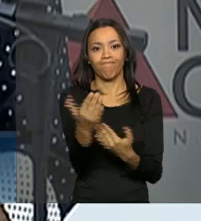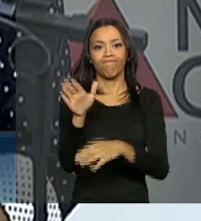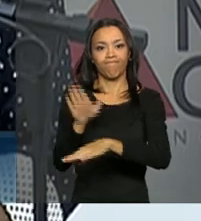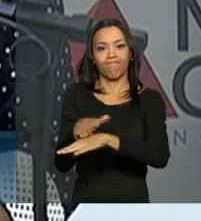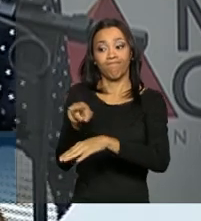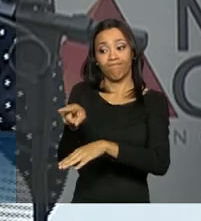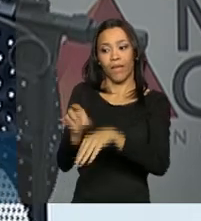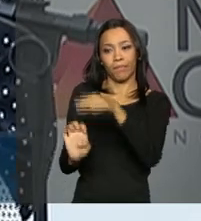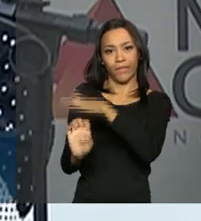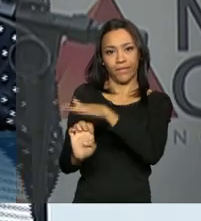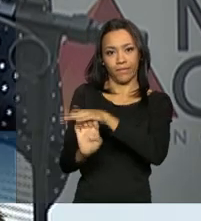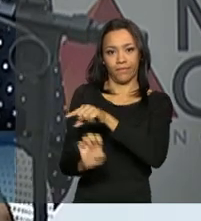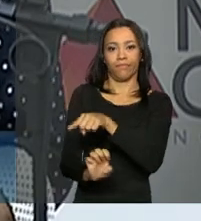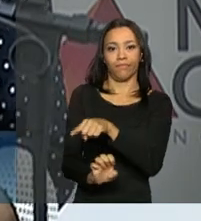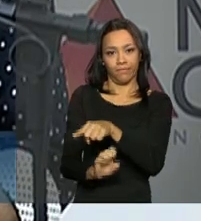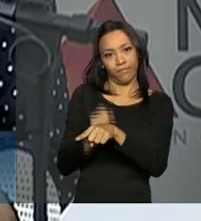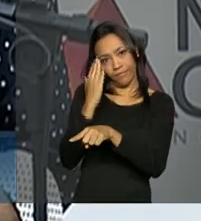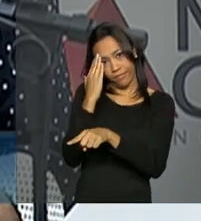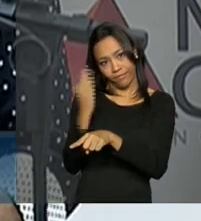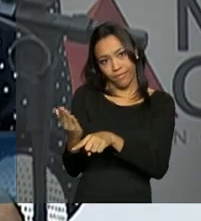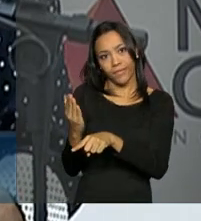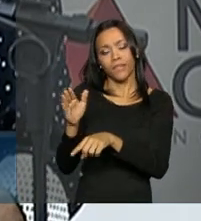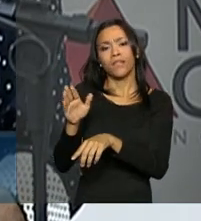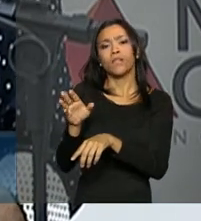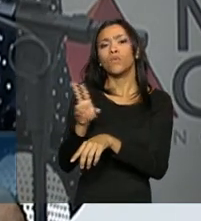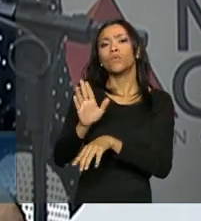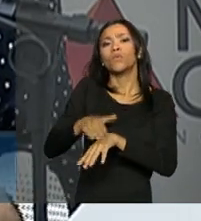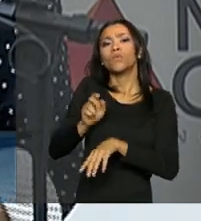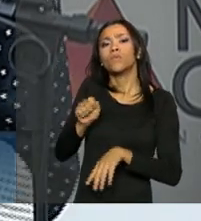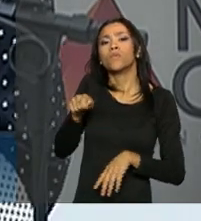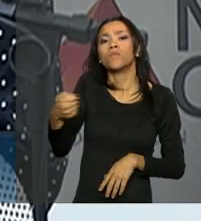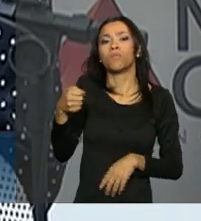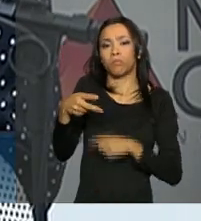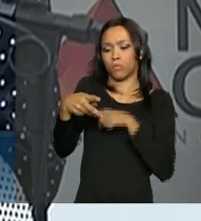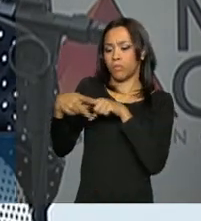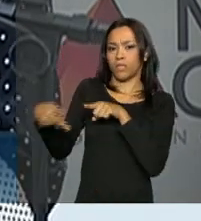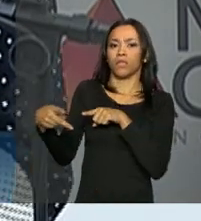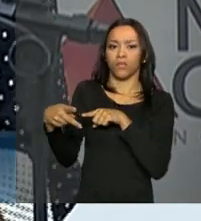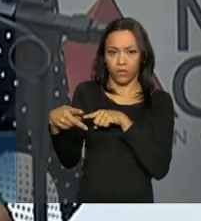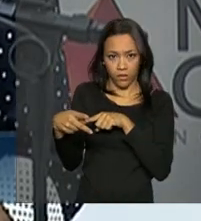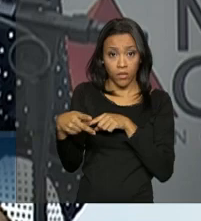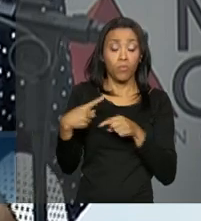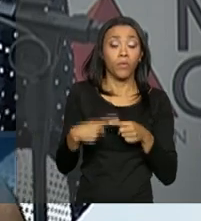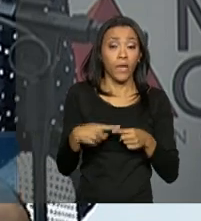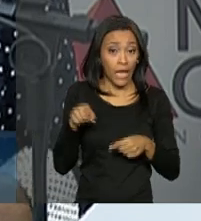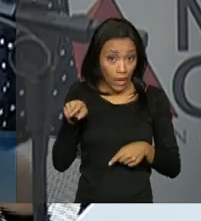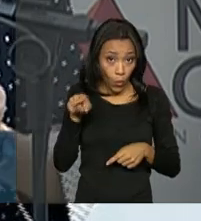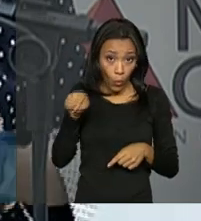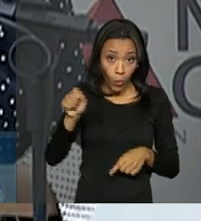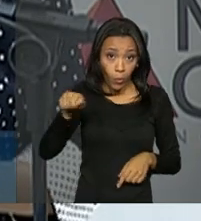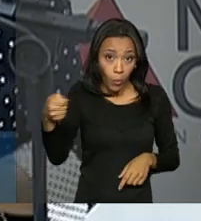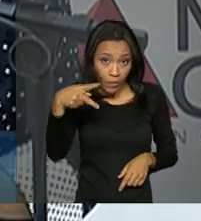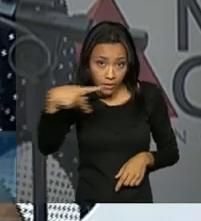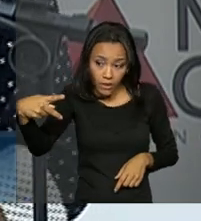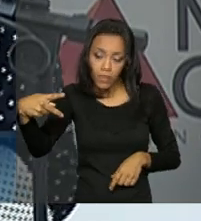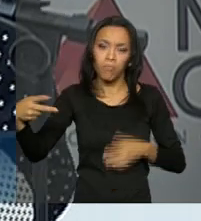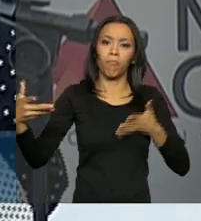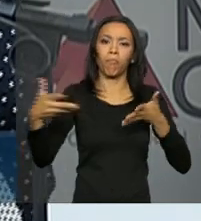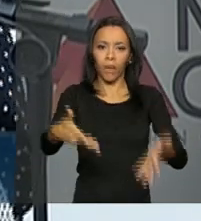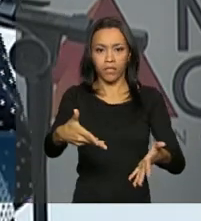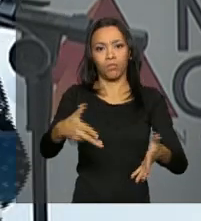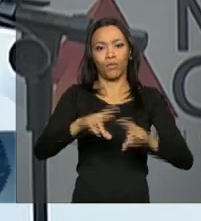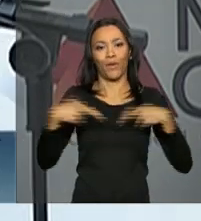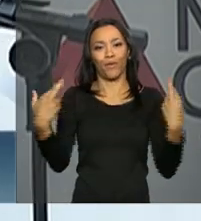Ambev e na pessoa do seu presidente, porque ele participou de uma reunião do Conselho de